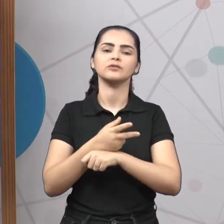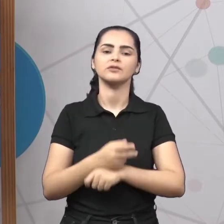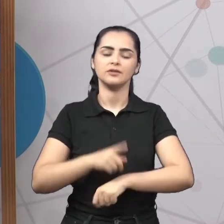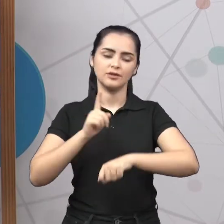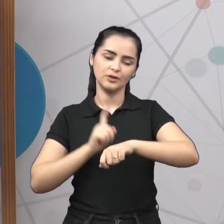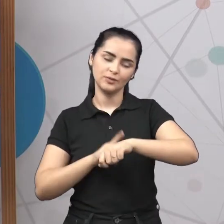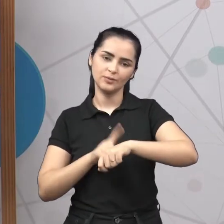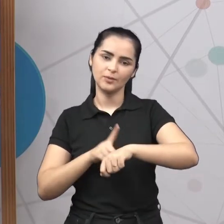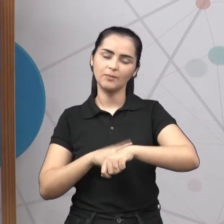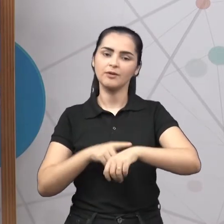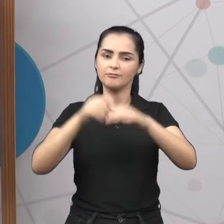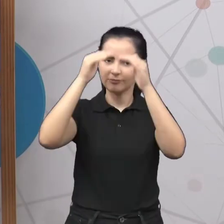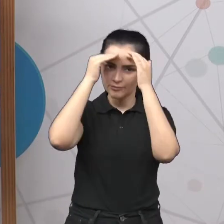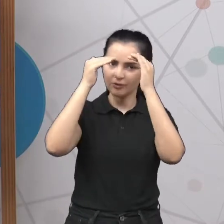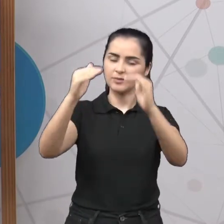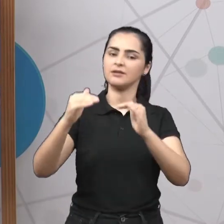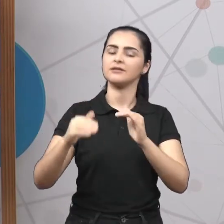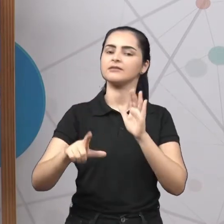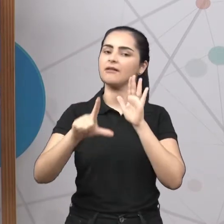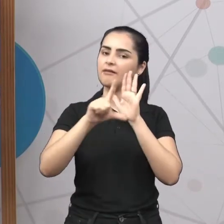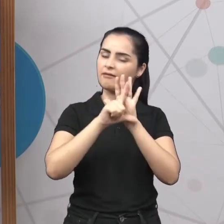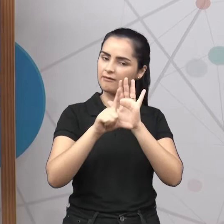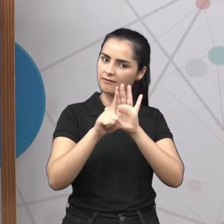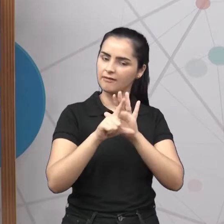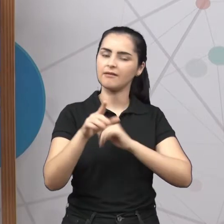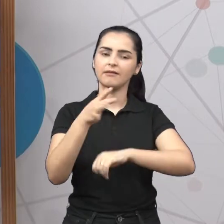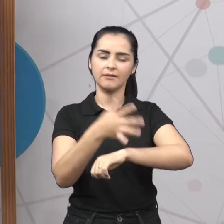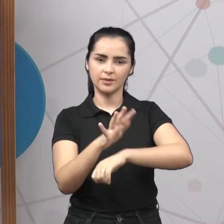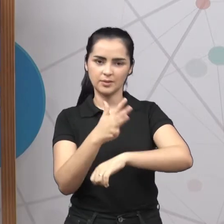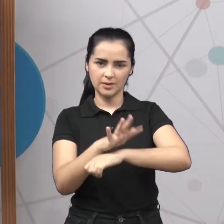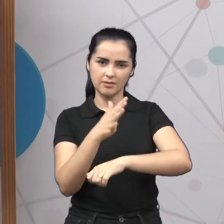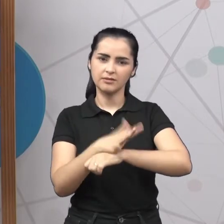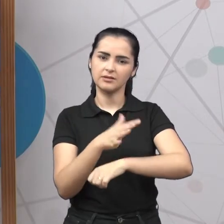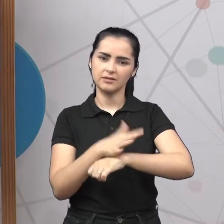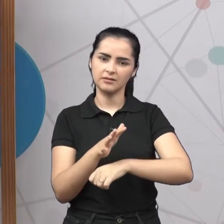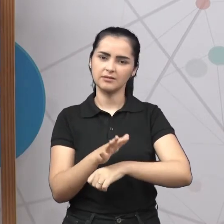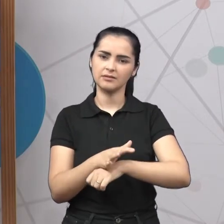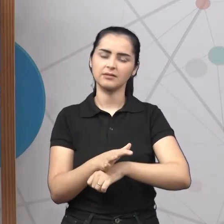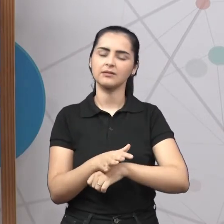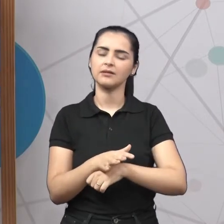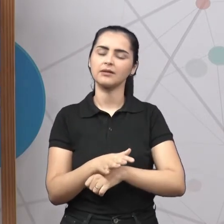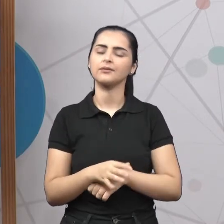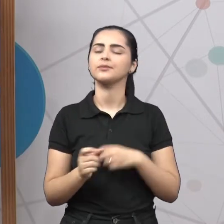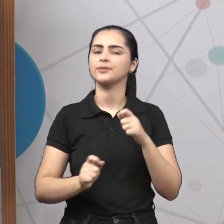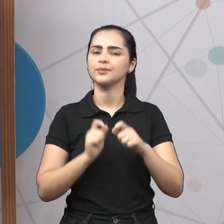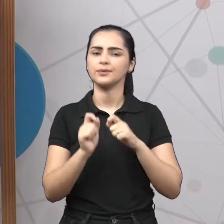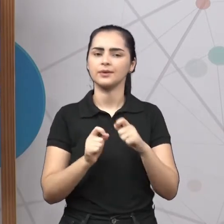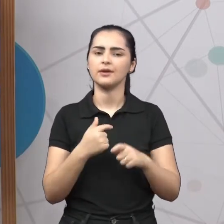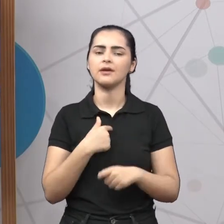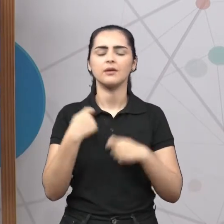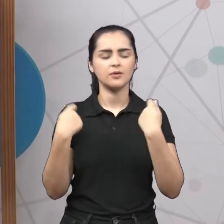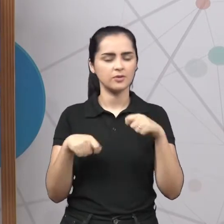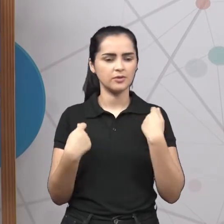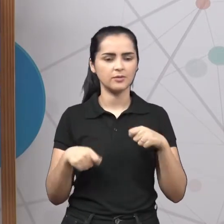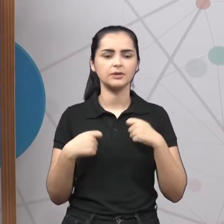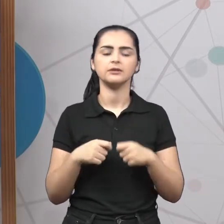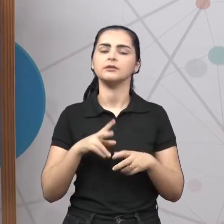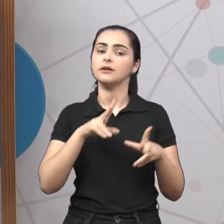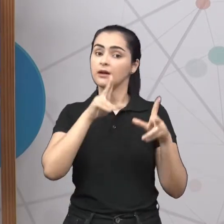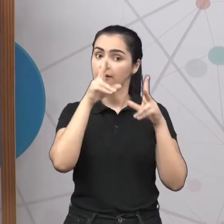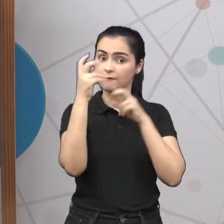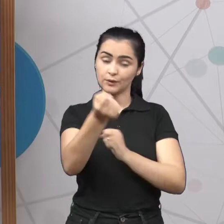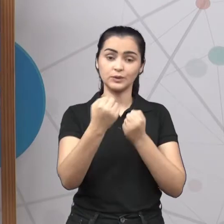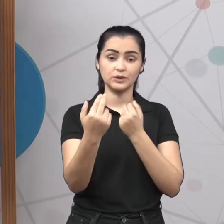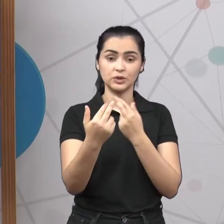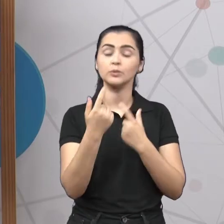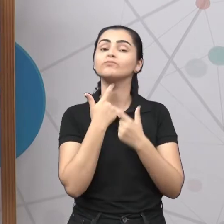de cumprir também os meus deveres, colocar em prática o meu dever, eu tenho que ter a mesma força